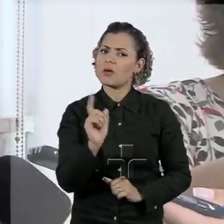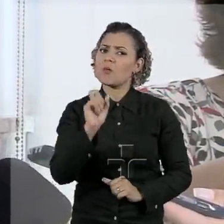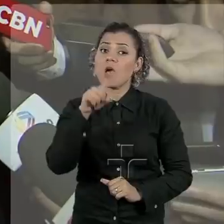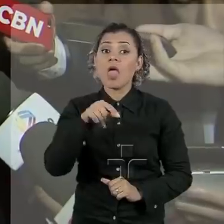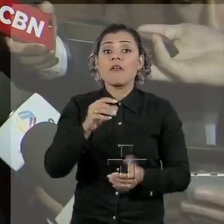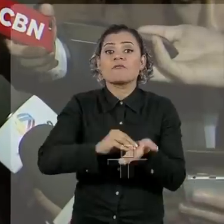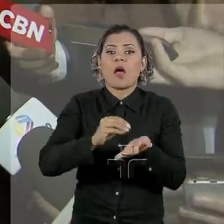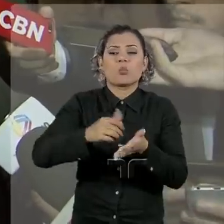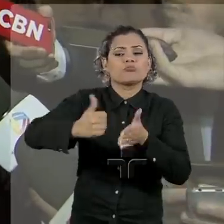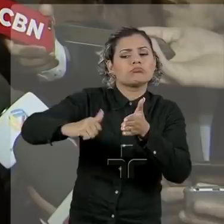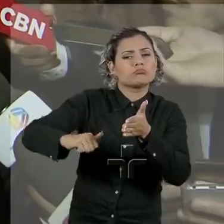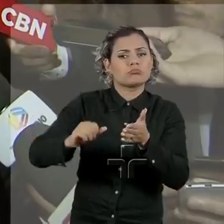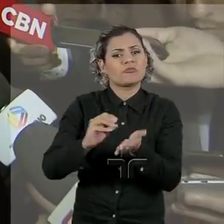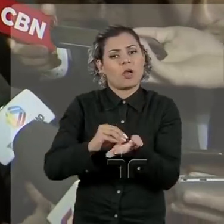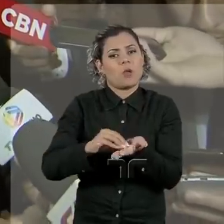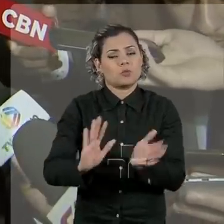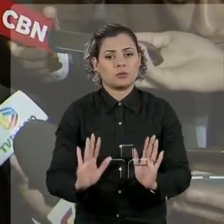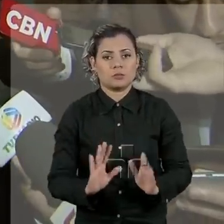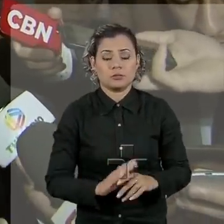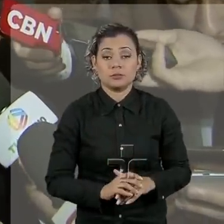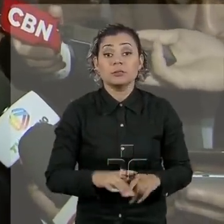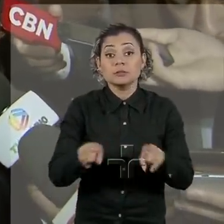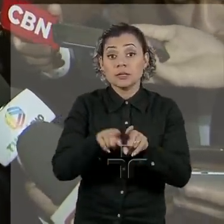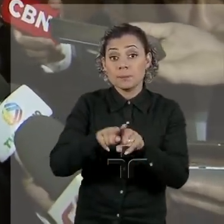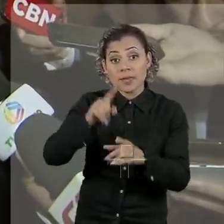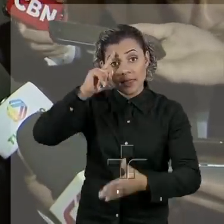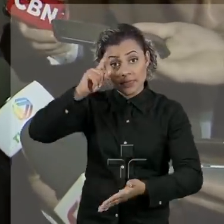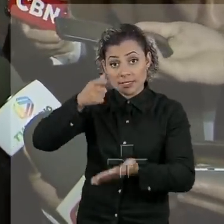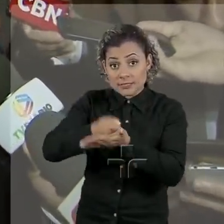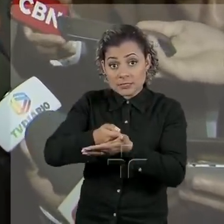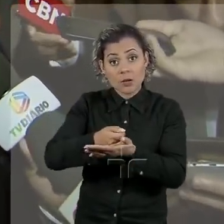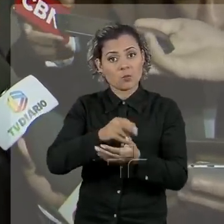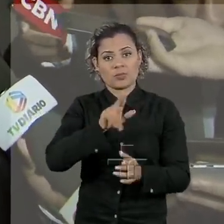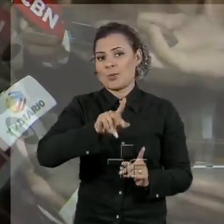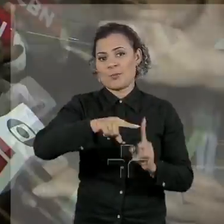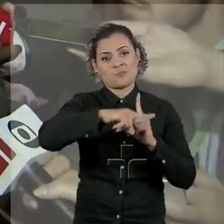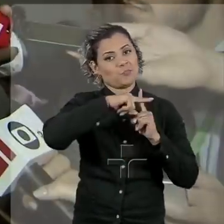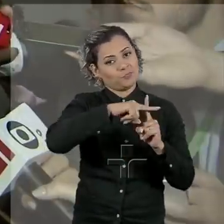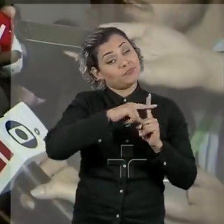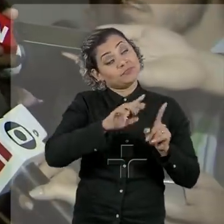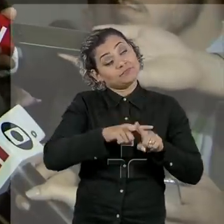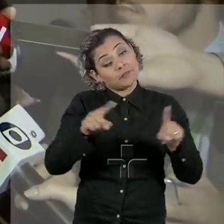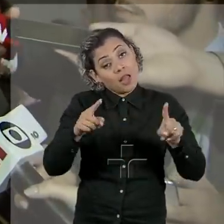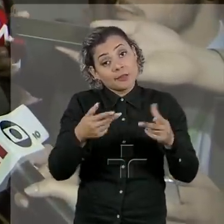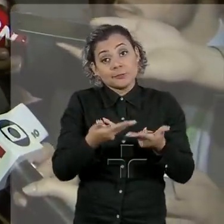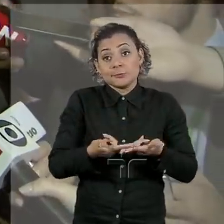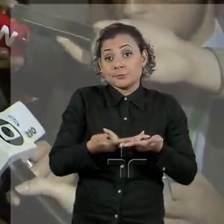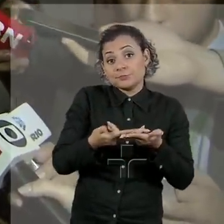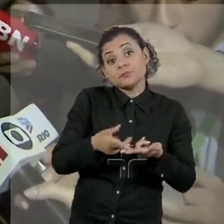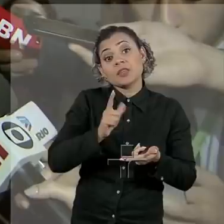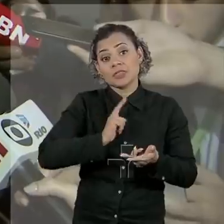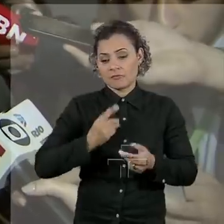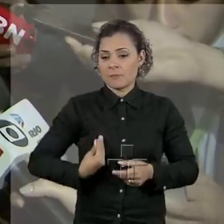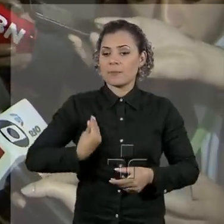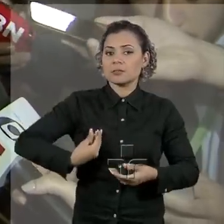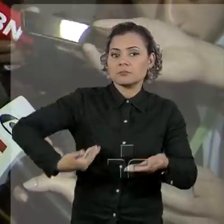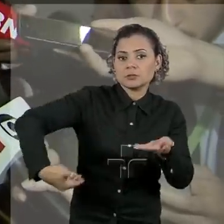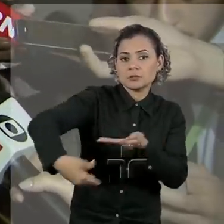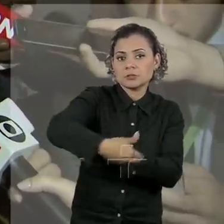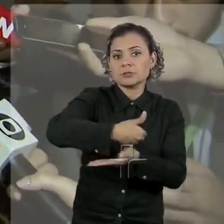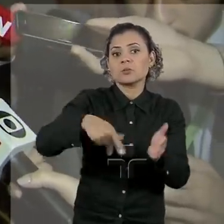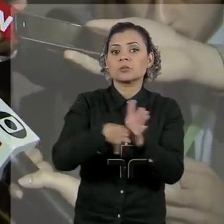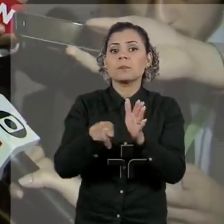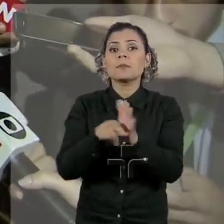foi avaliada. O resultado, do ponto de vista da decisão, não foi positivo, mas teve uma participação muito efetiva do ministro